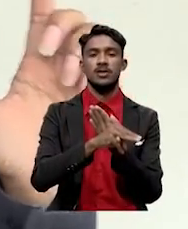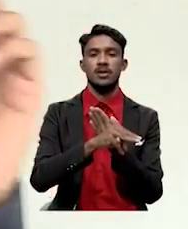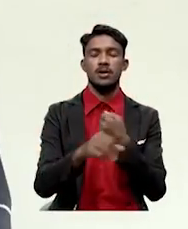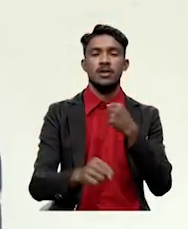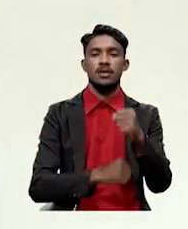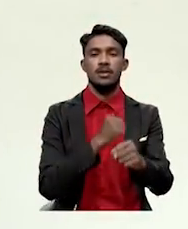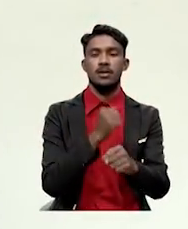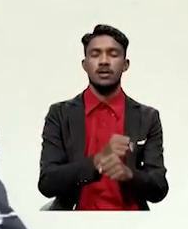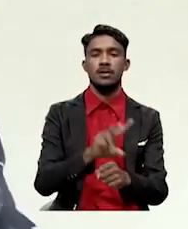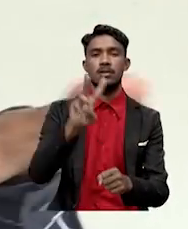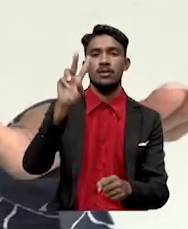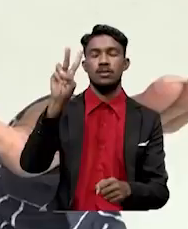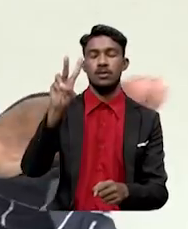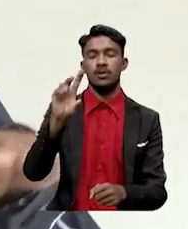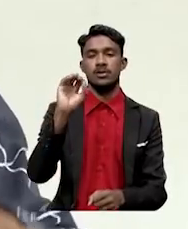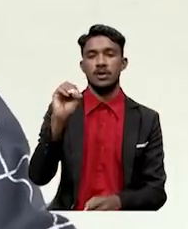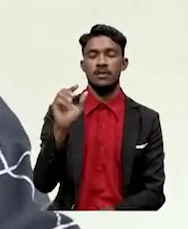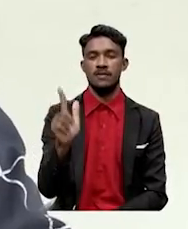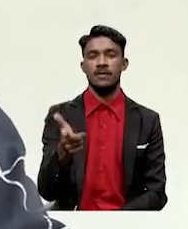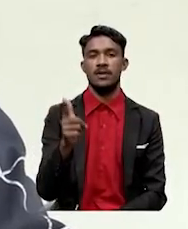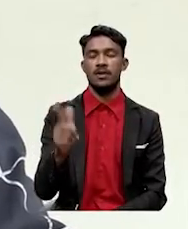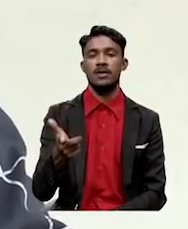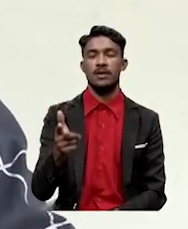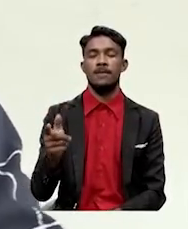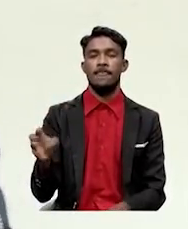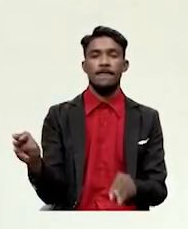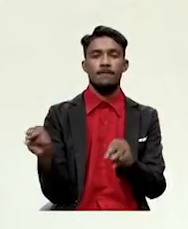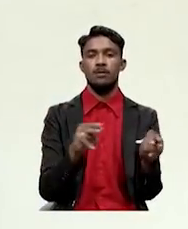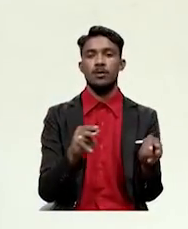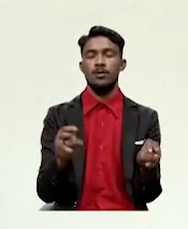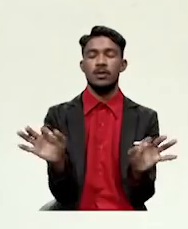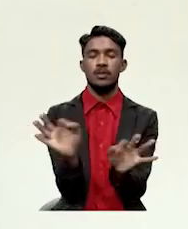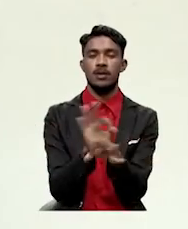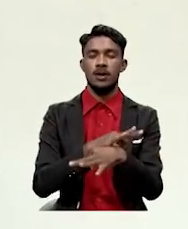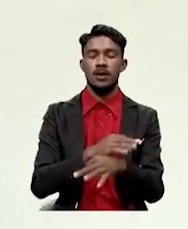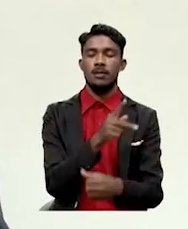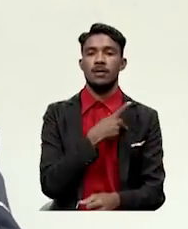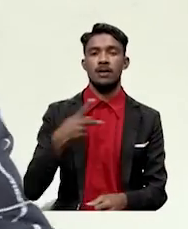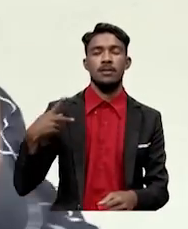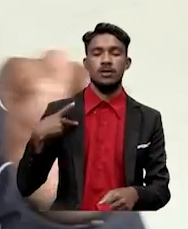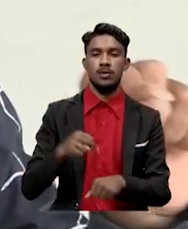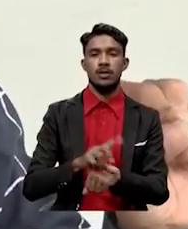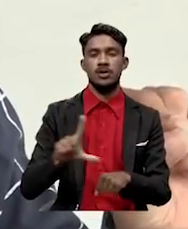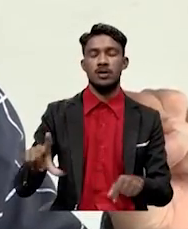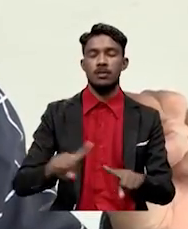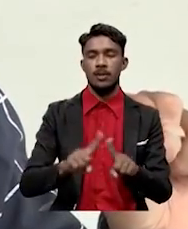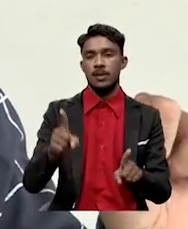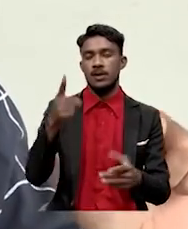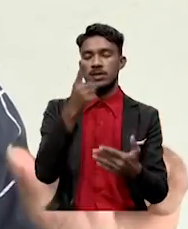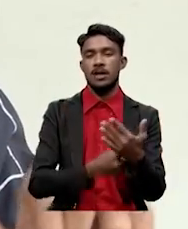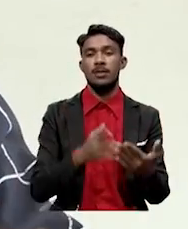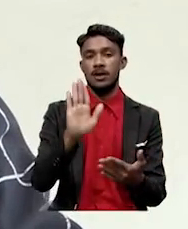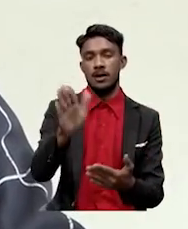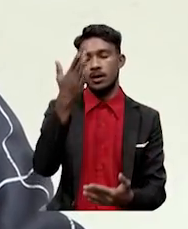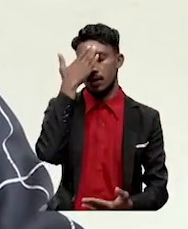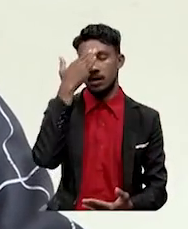2020 nia dissolve o Parlamento Nacional. Mas be saída magne halo, em vez de dissolve o Parlamento Nacional,